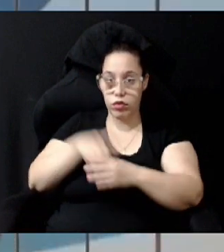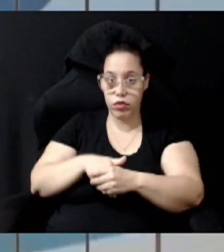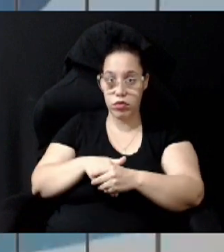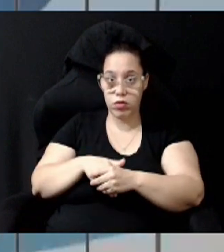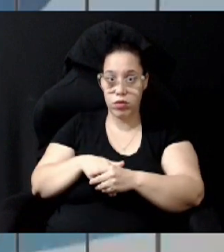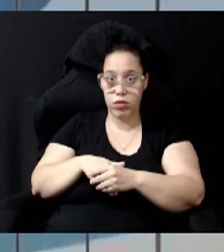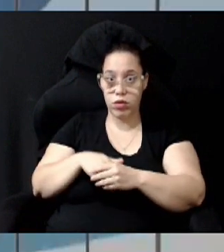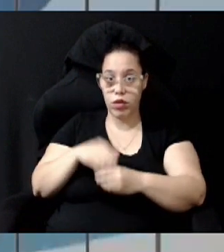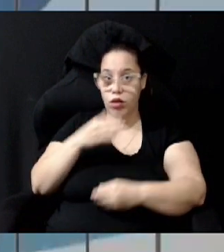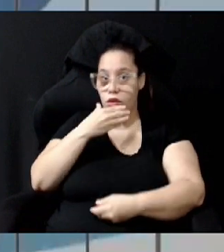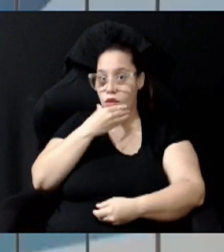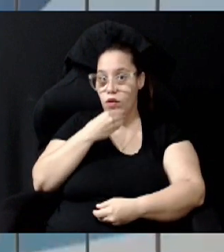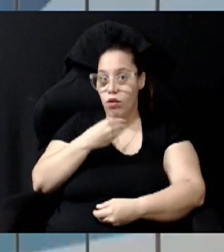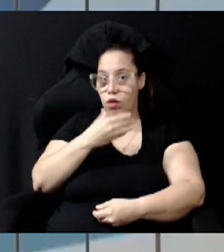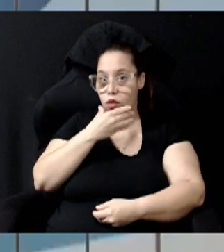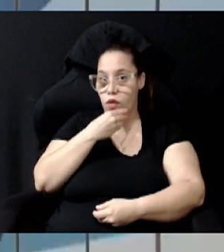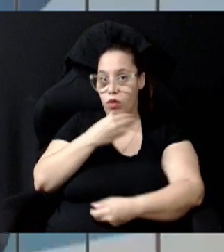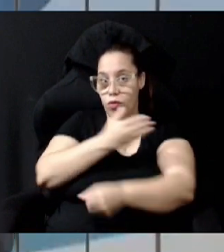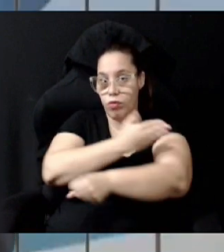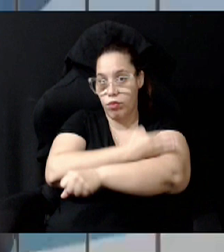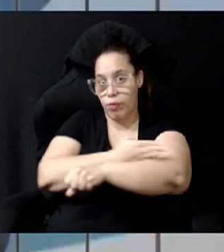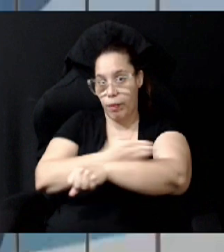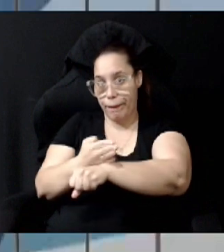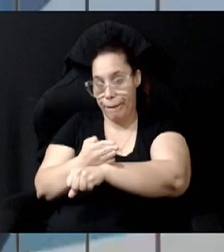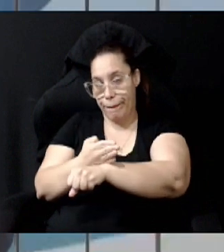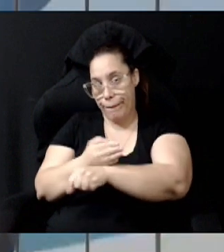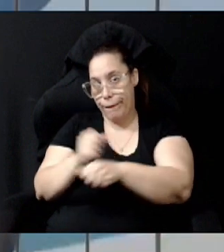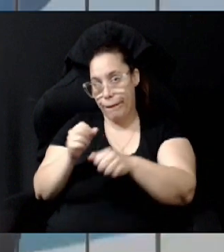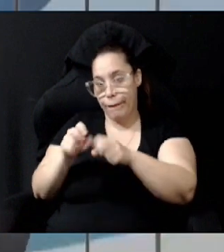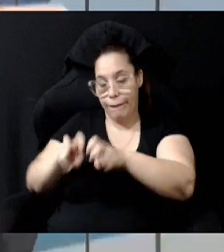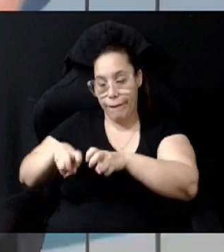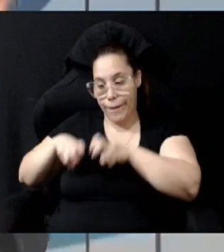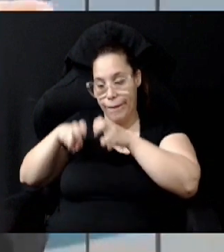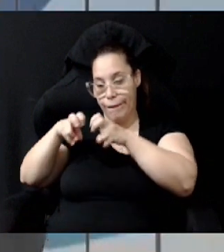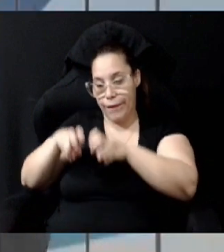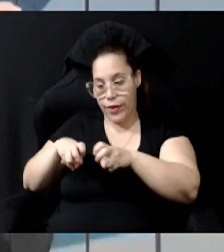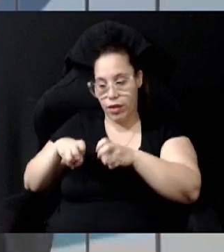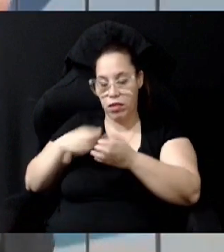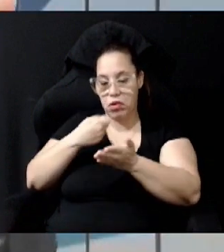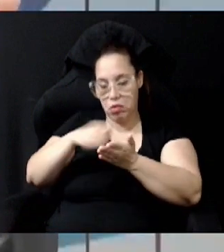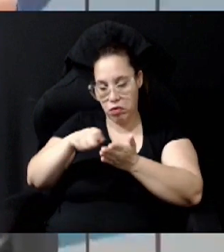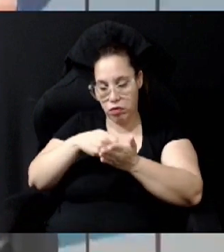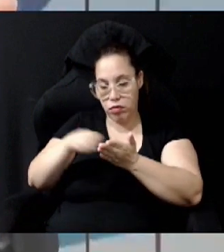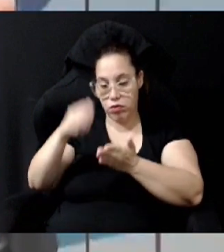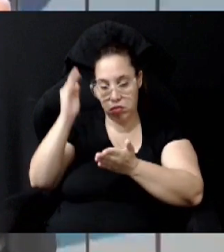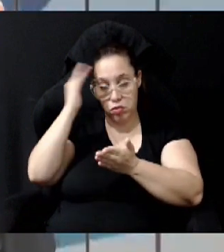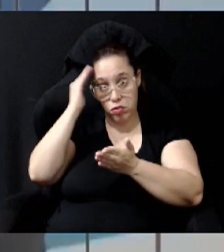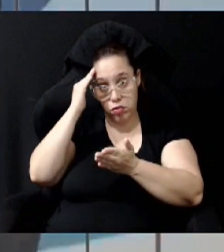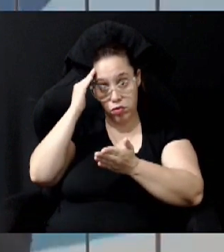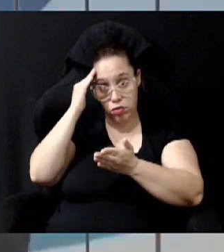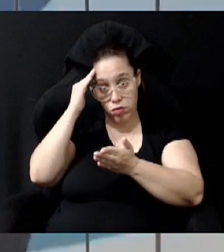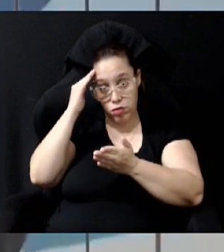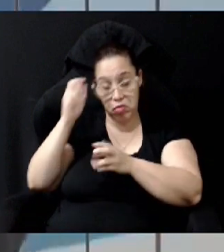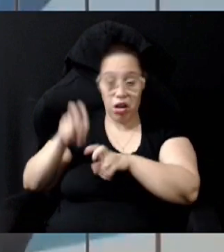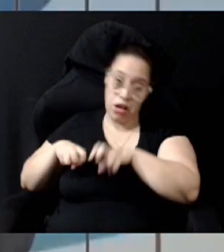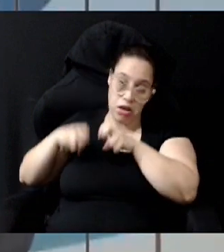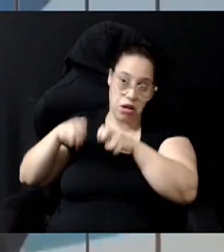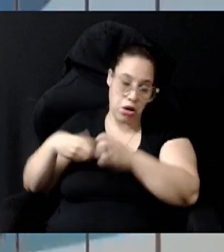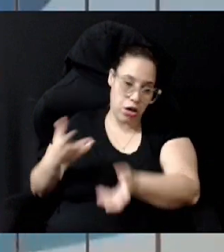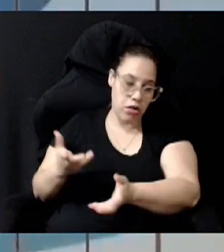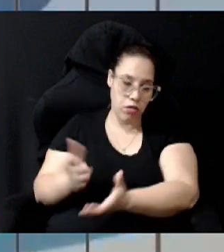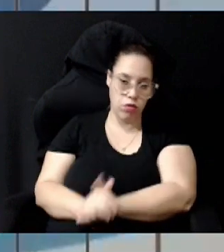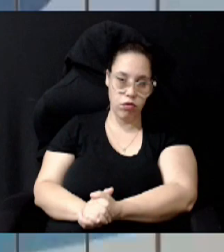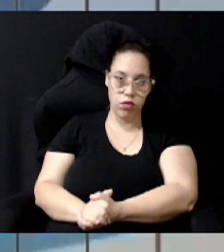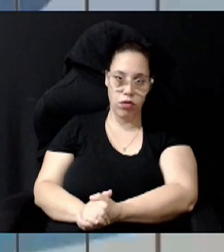brancos, homens fazendeiros e alfabetizados. A elite nacional era uma elite agrária, né? Então haviam lá